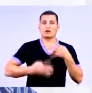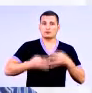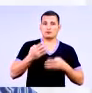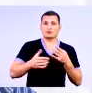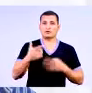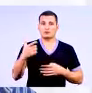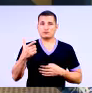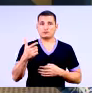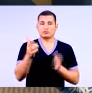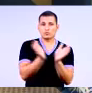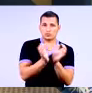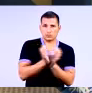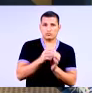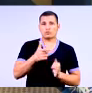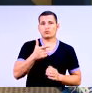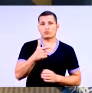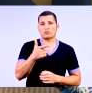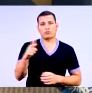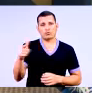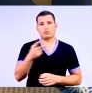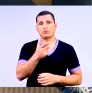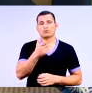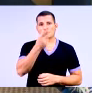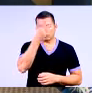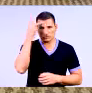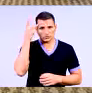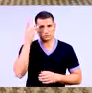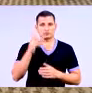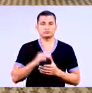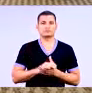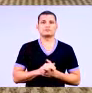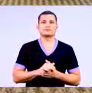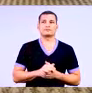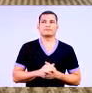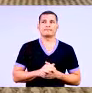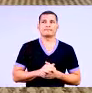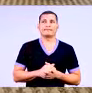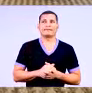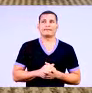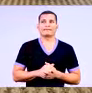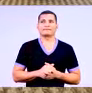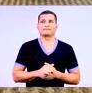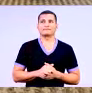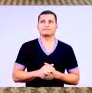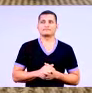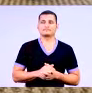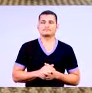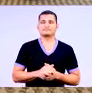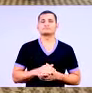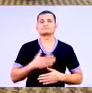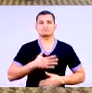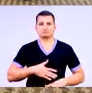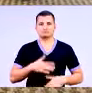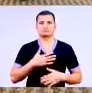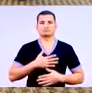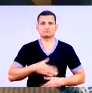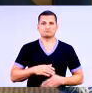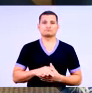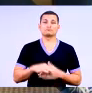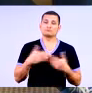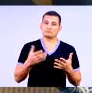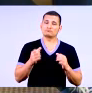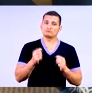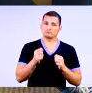prejudicar a sua equipe ou terceiros ou interesses que sejam contrários aos seus. Tranquilo. Então, esses pontos podem revelar um